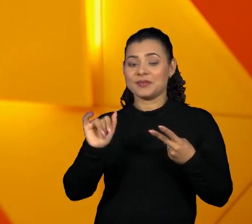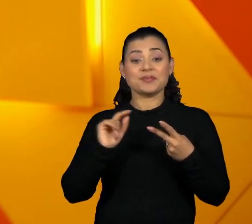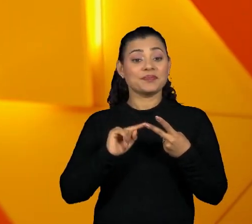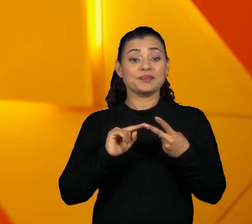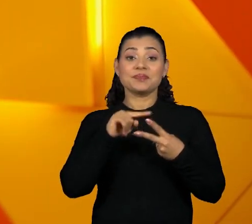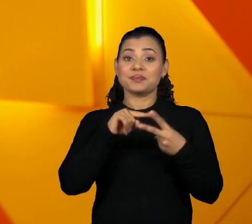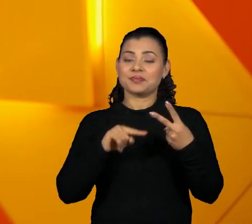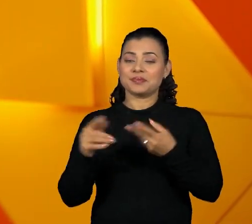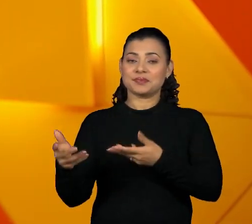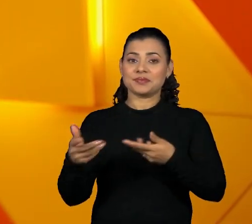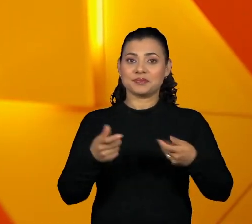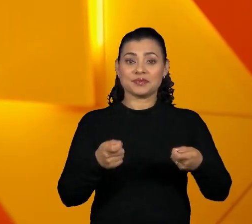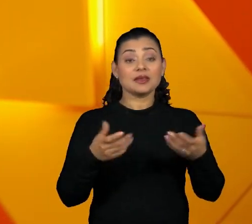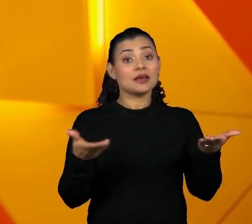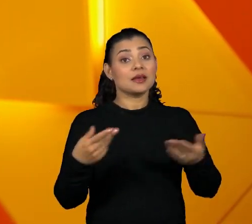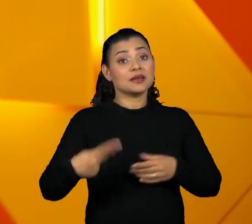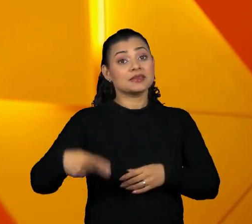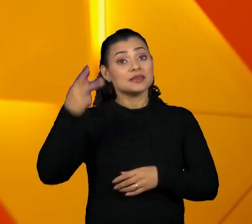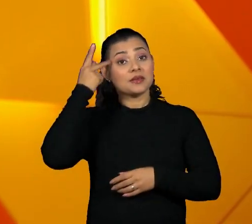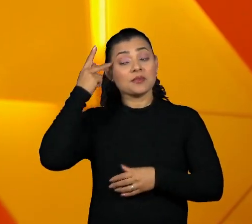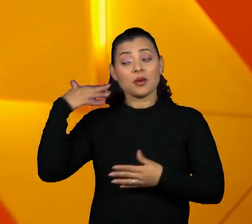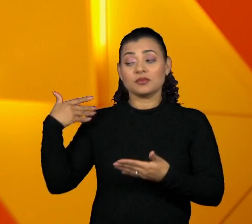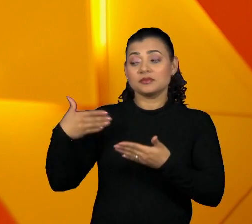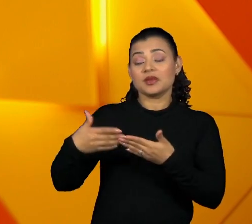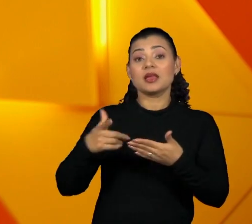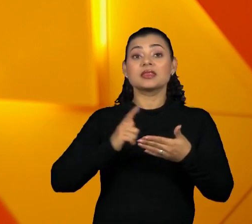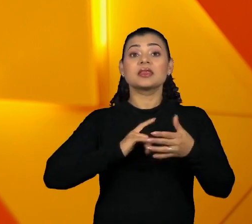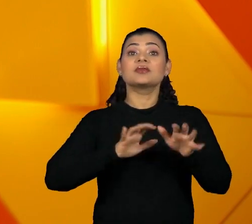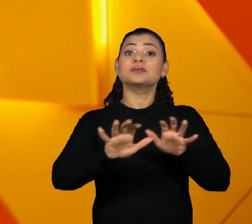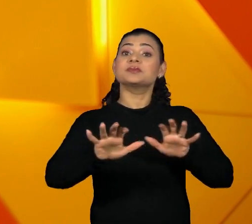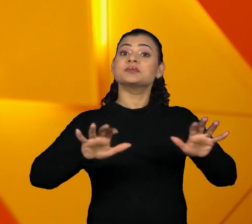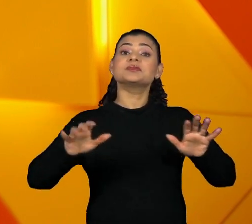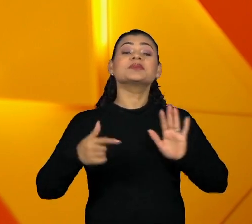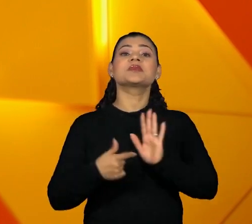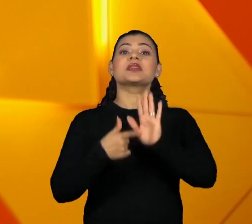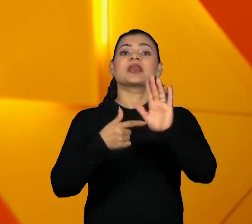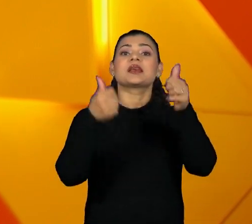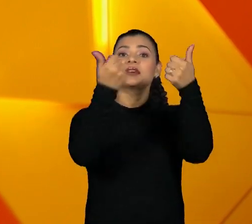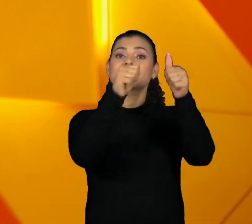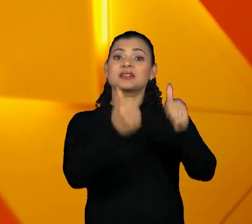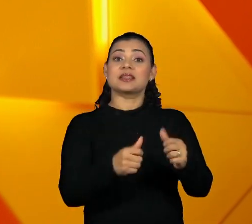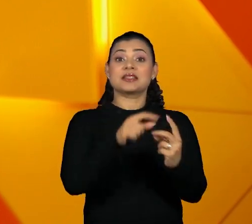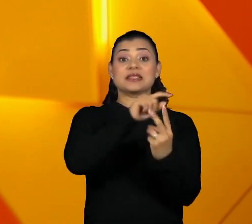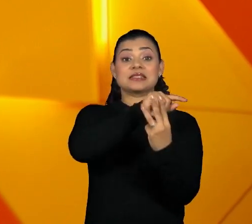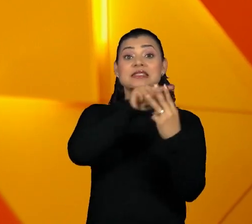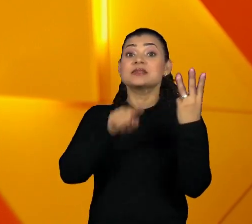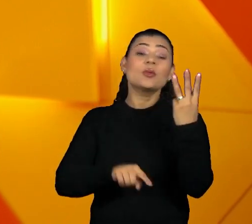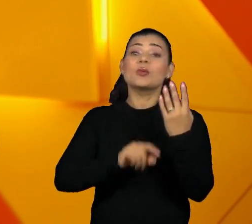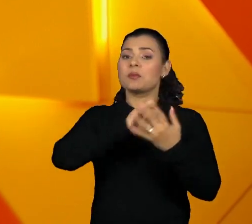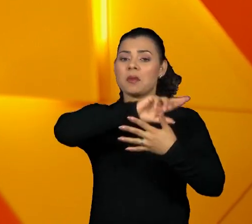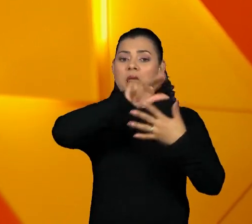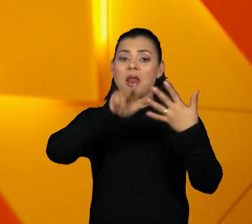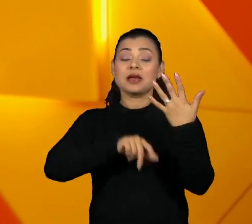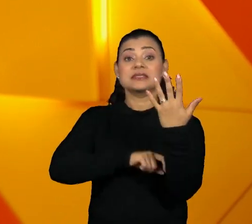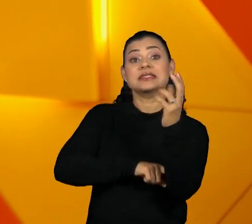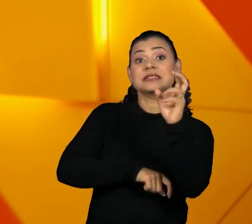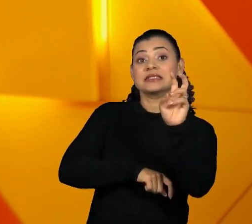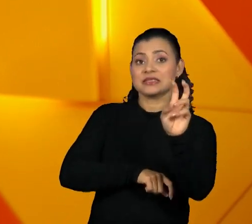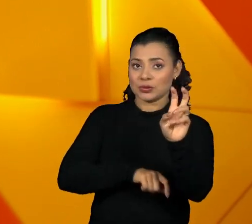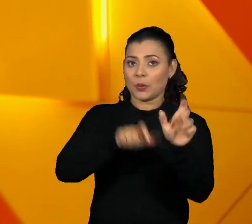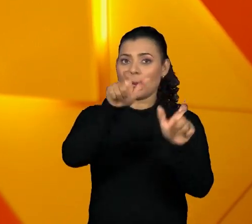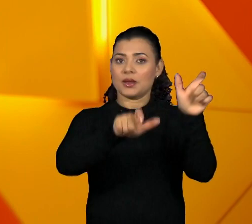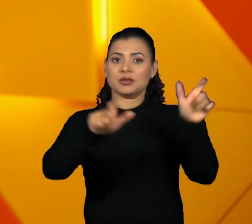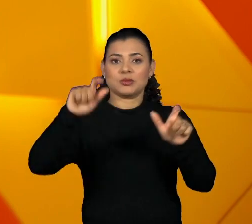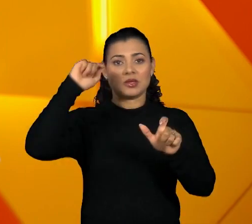Recentemente, a cidade de São Paulo ganhou estátuas de 5 personalidades negras. E aí, para mostrar um pouco da arte da